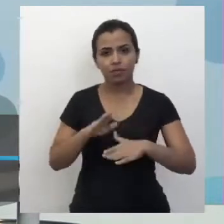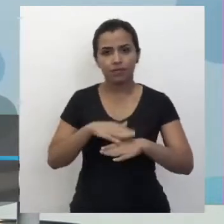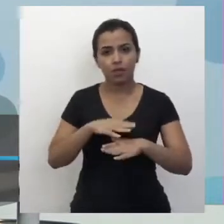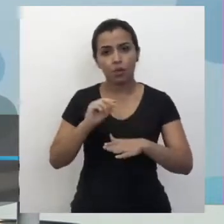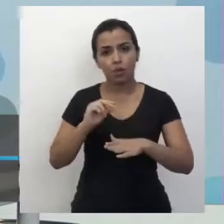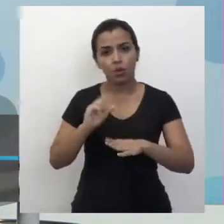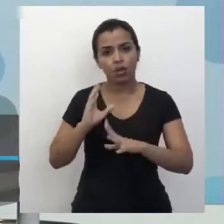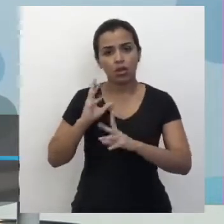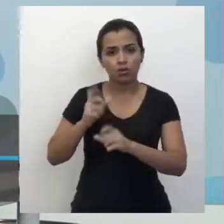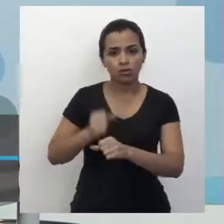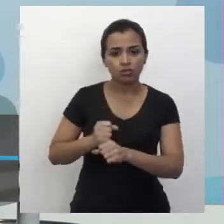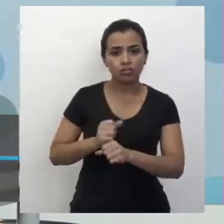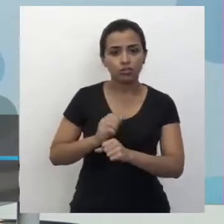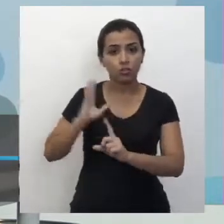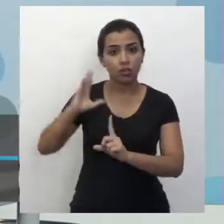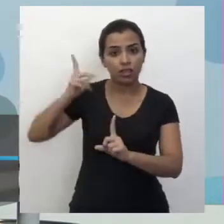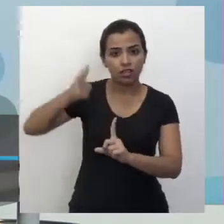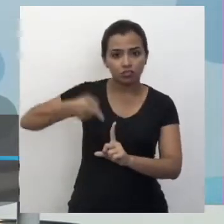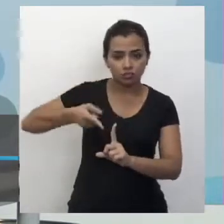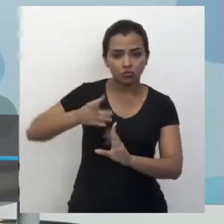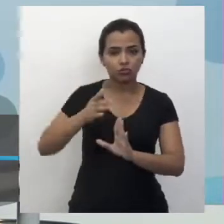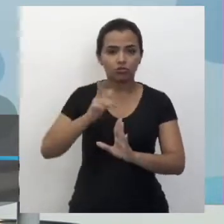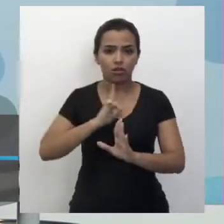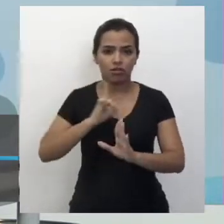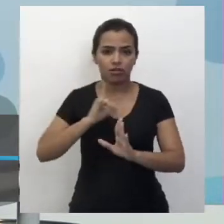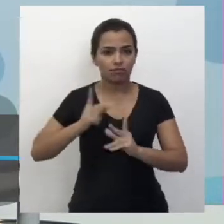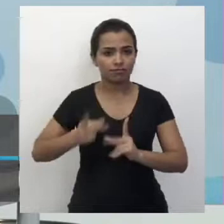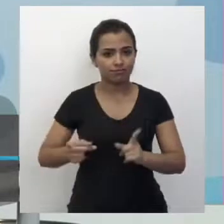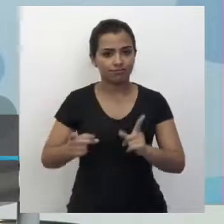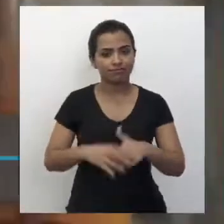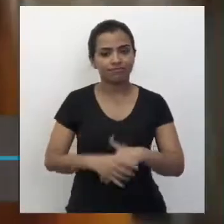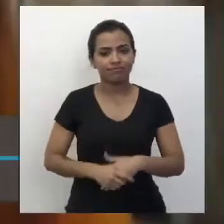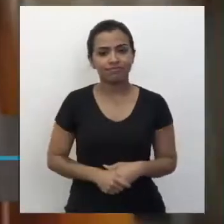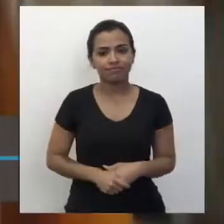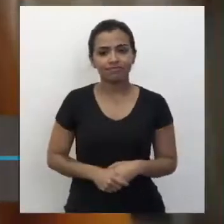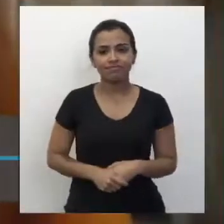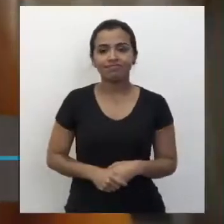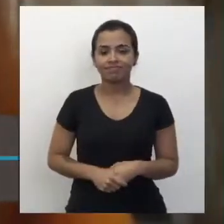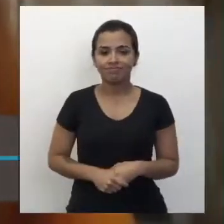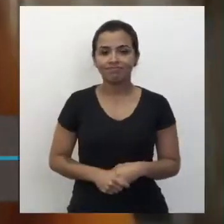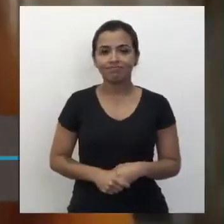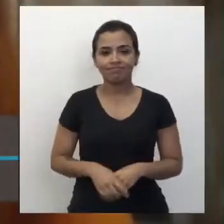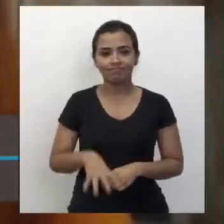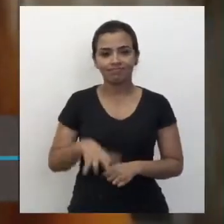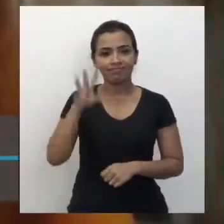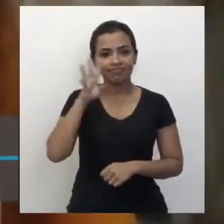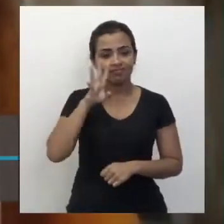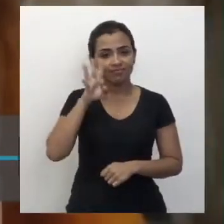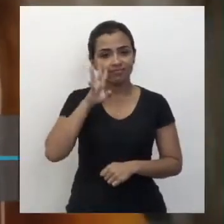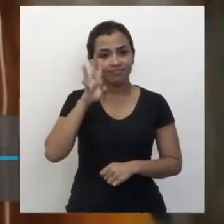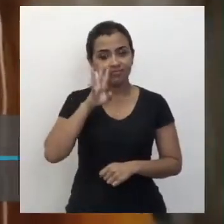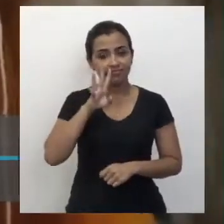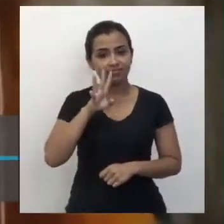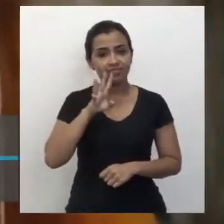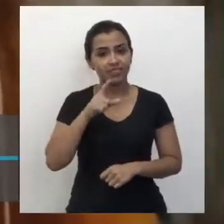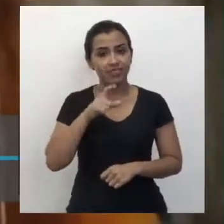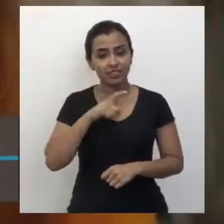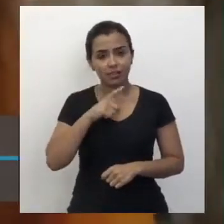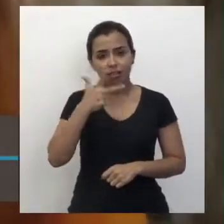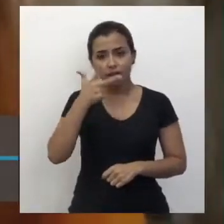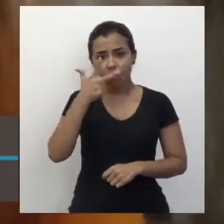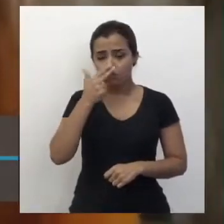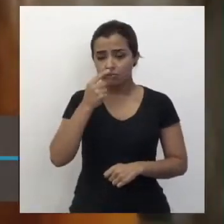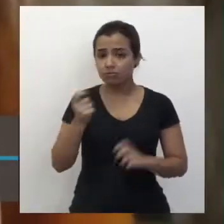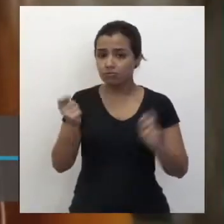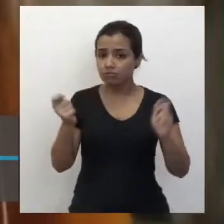já delimita que se trata de uma concepção determinista. É isso. Legal, Marconi. Eu acho que a gente pode sim